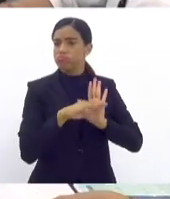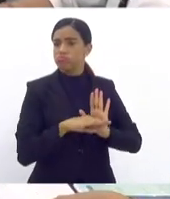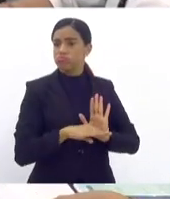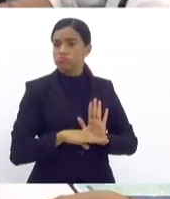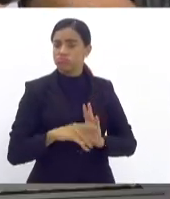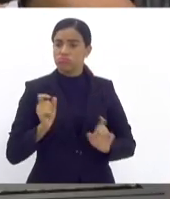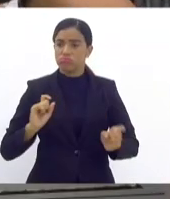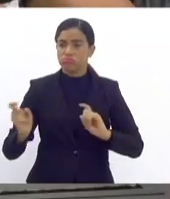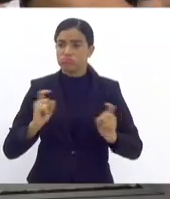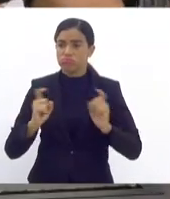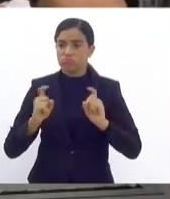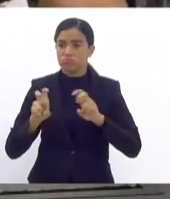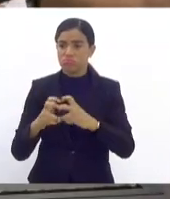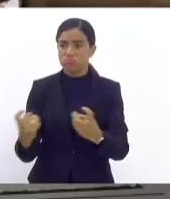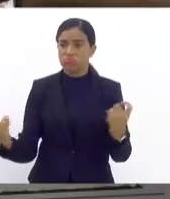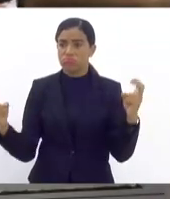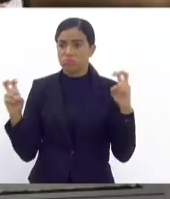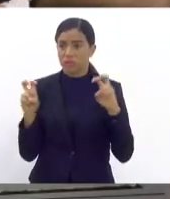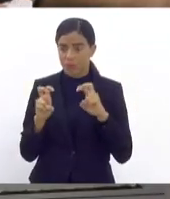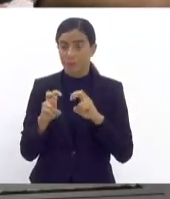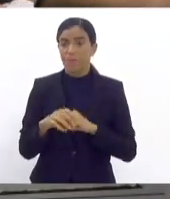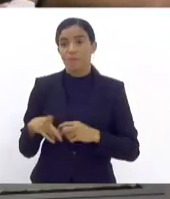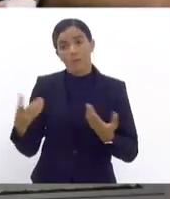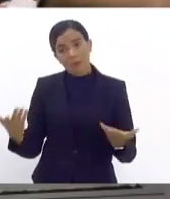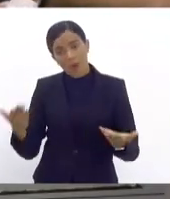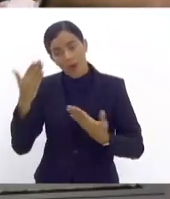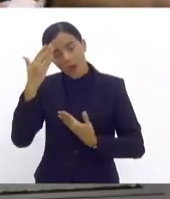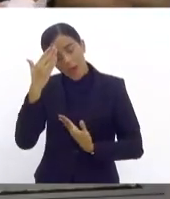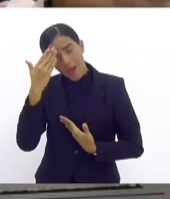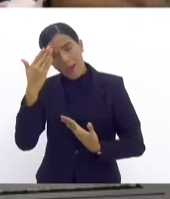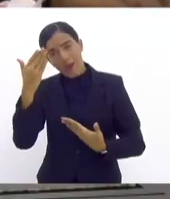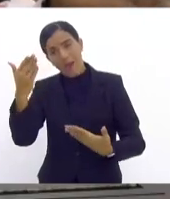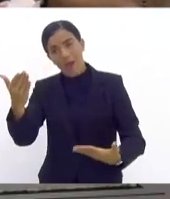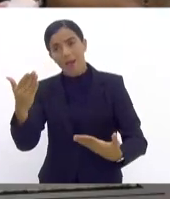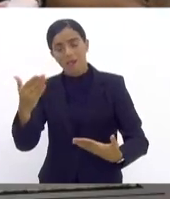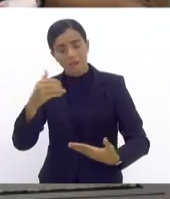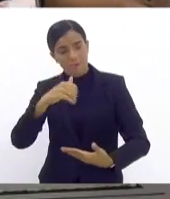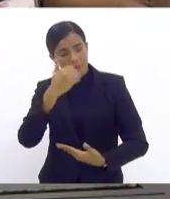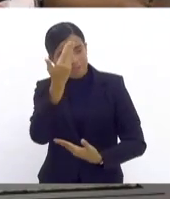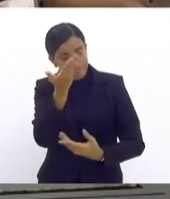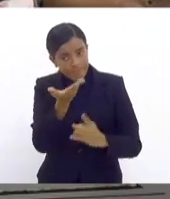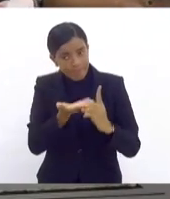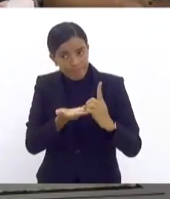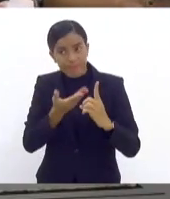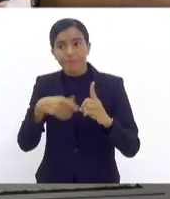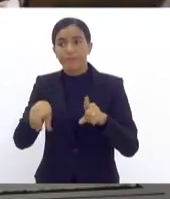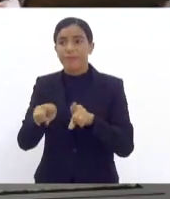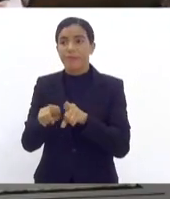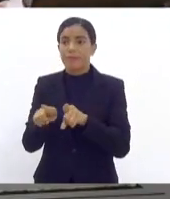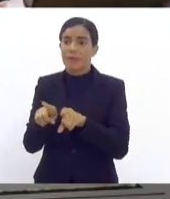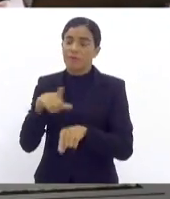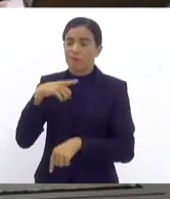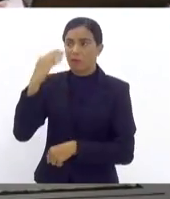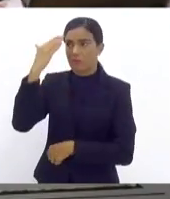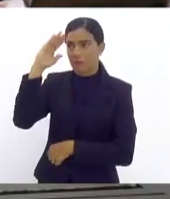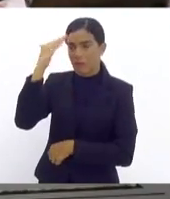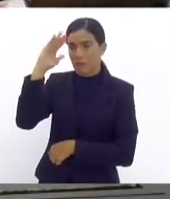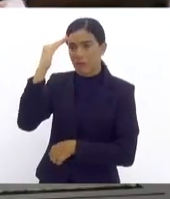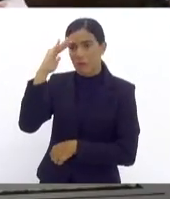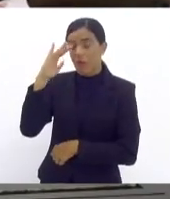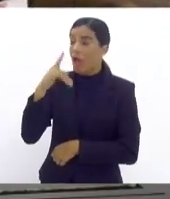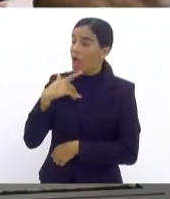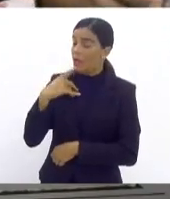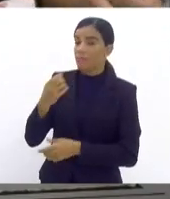logo. Exatamente. E que possa ir para o plenário. Eu queria então agradecer a Vossa Excelência e ao deputado Rosenberg, porque houve esse entendimento e foi feito esse